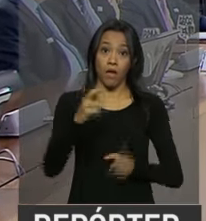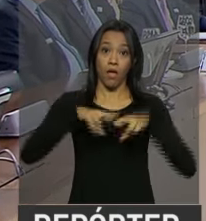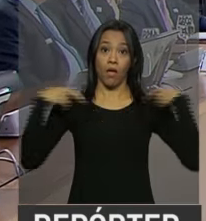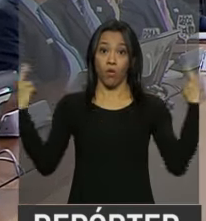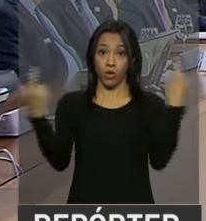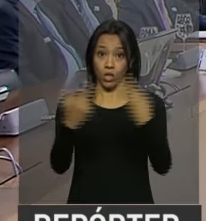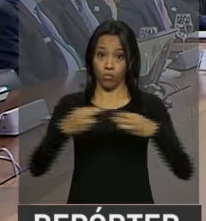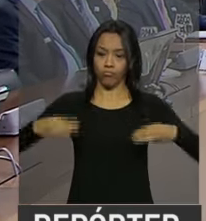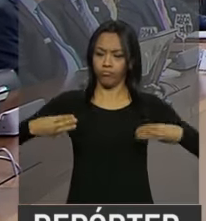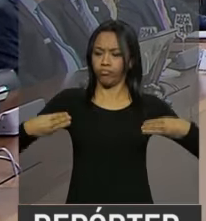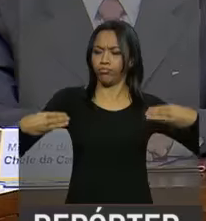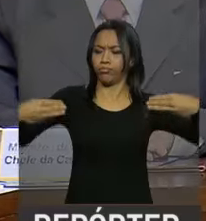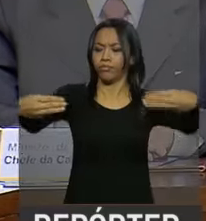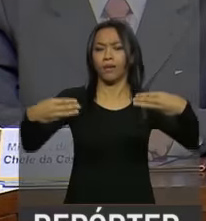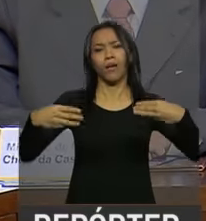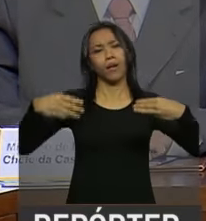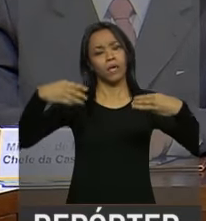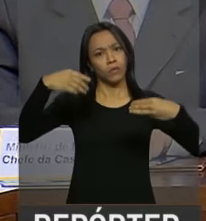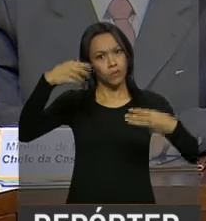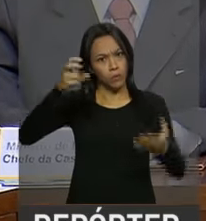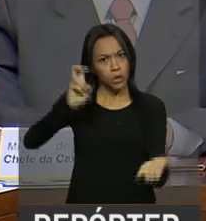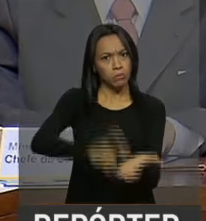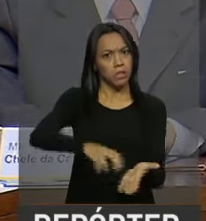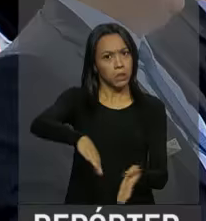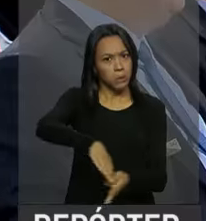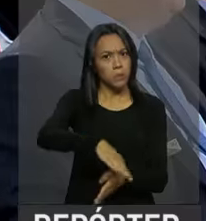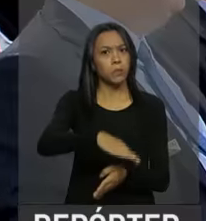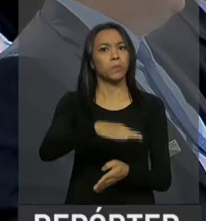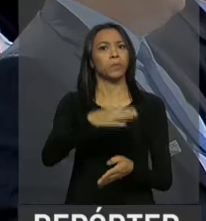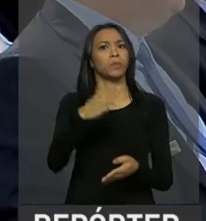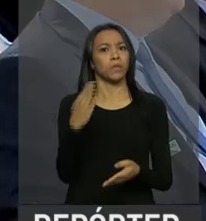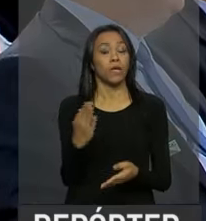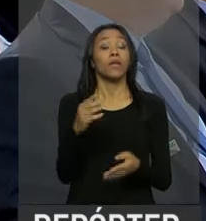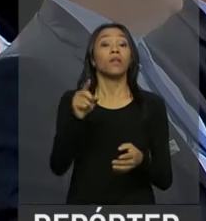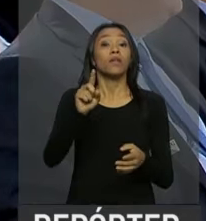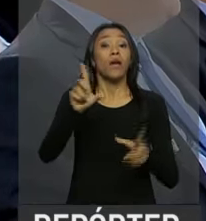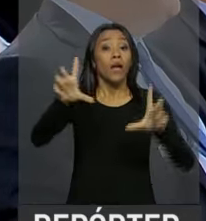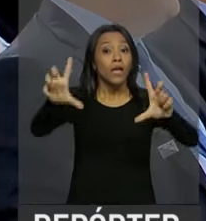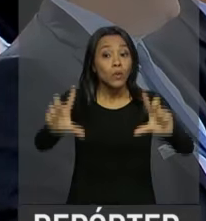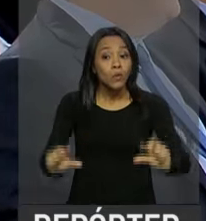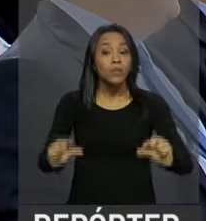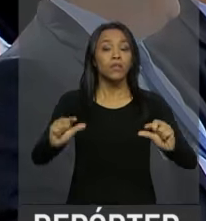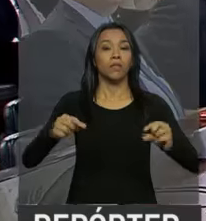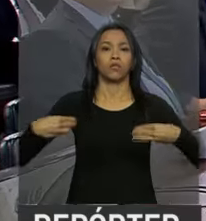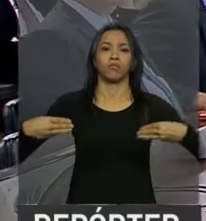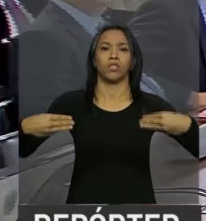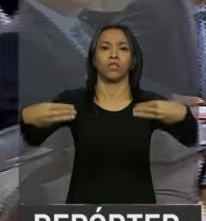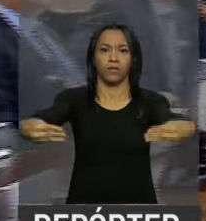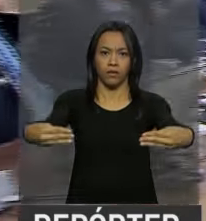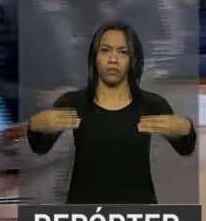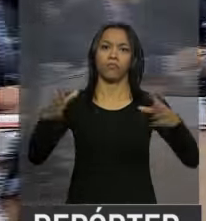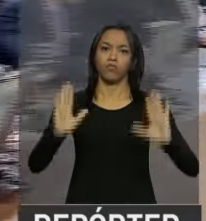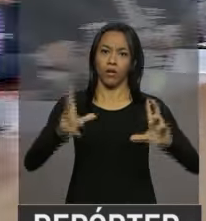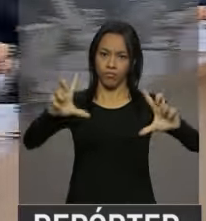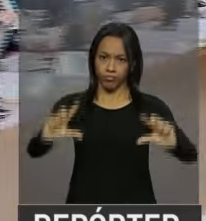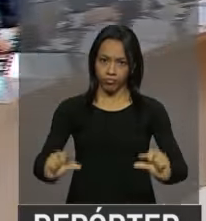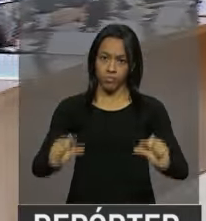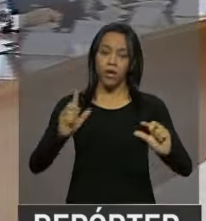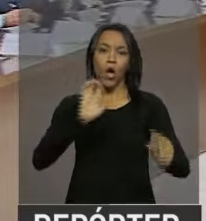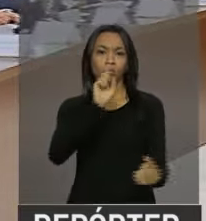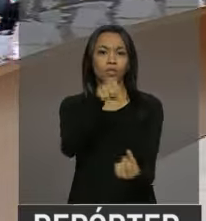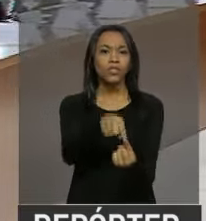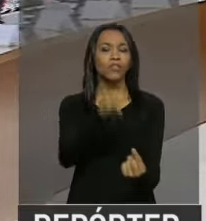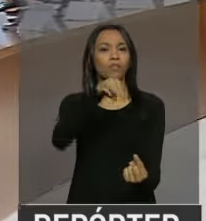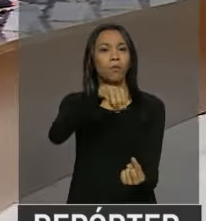ministerial se estendeu durante toda a manhã desta sexta-feira. Além da redução no número de ministérios, o governo definiu a meta